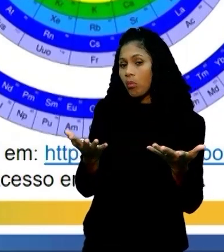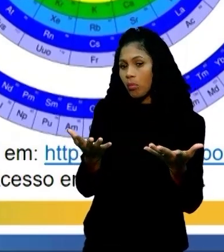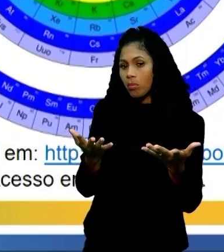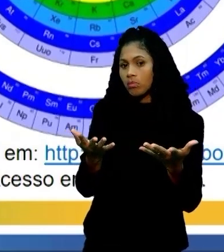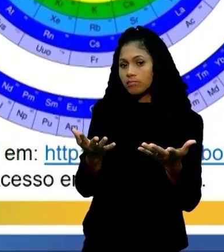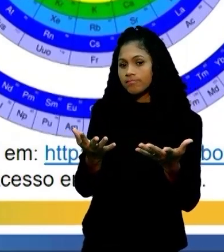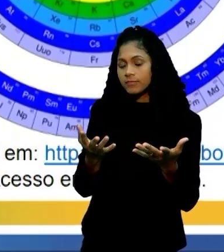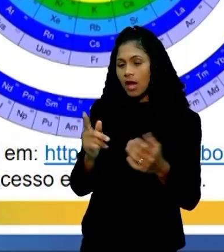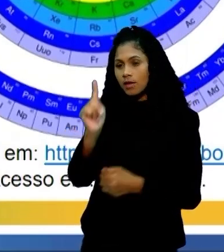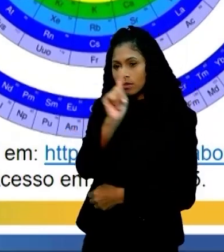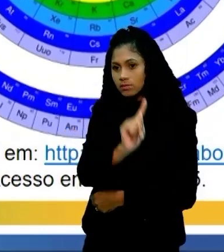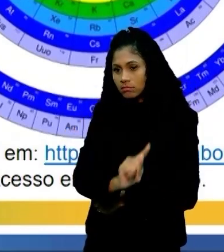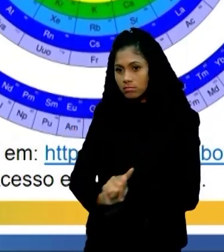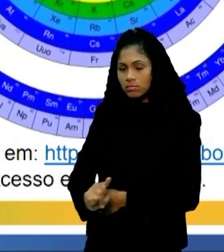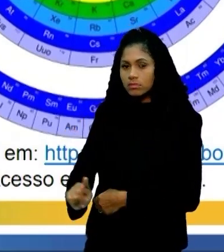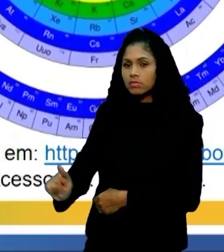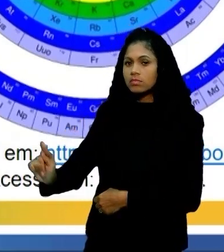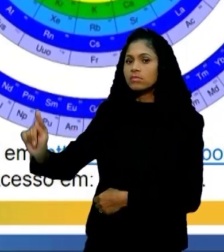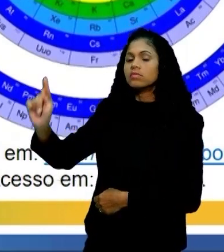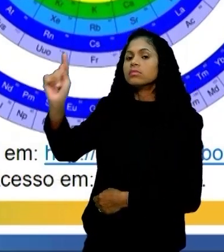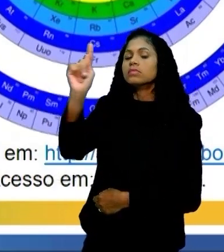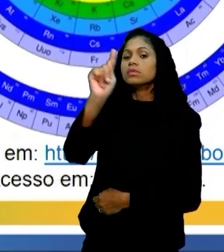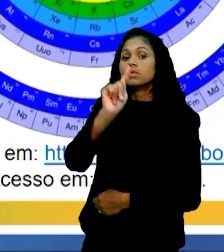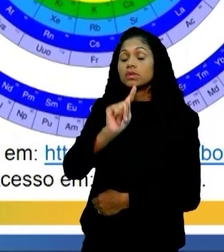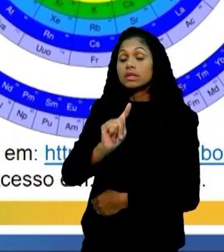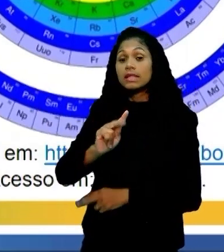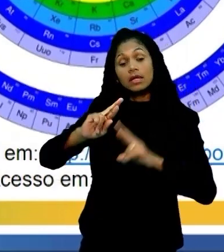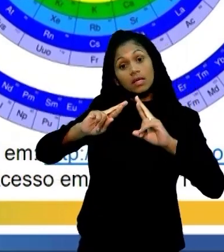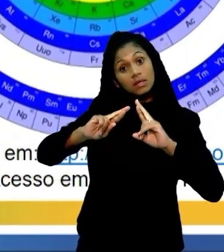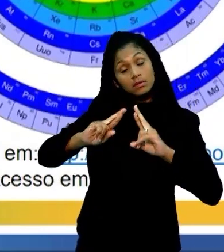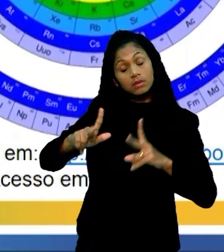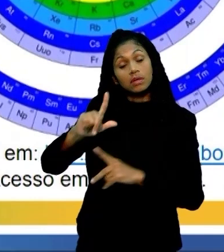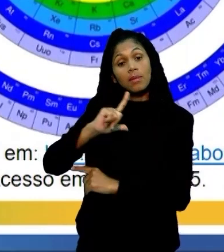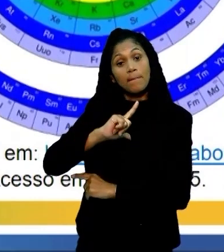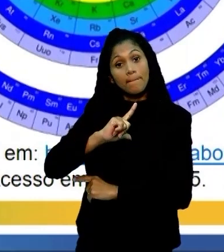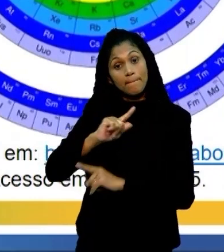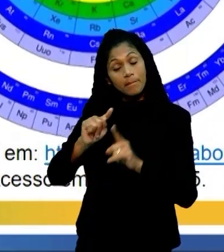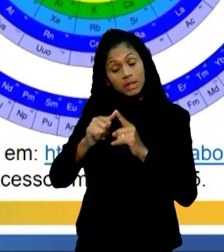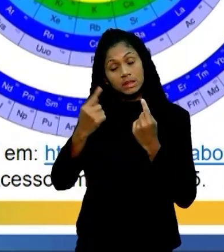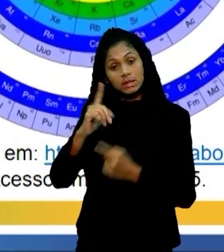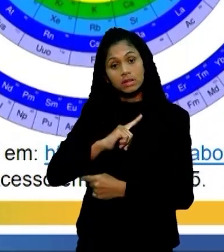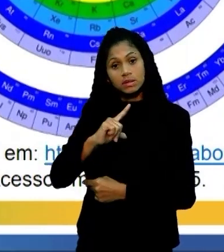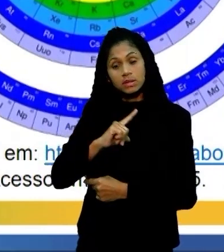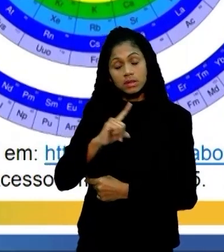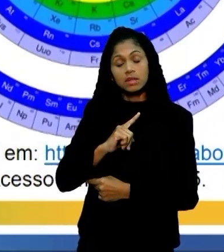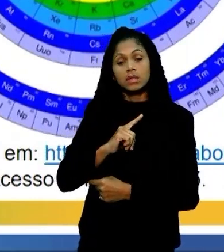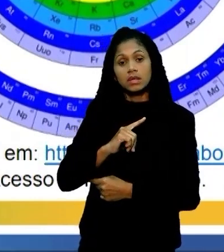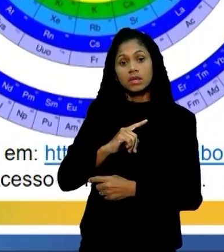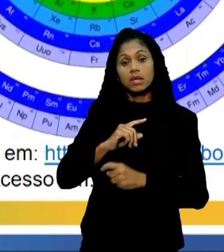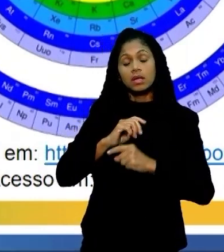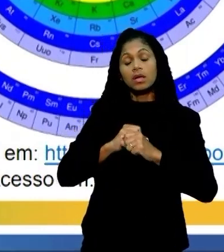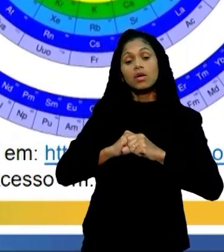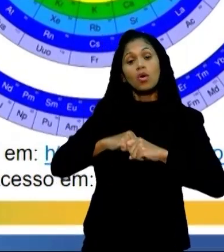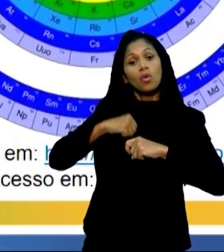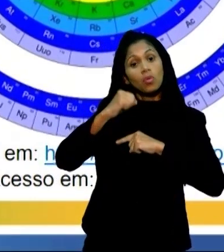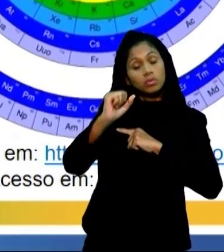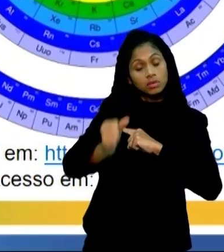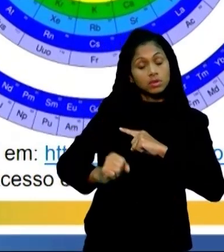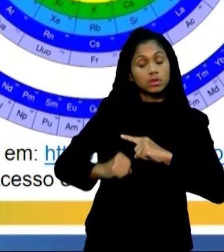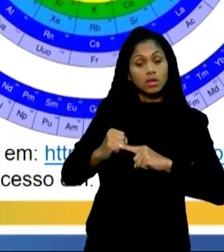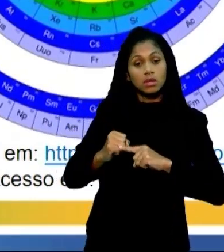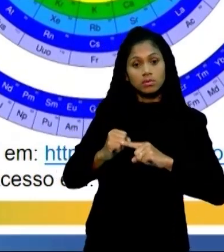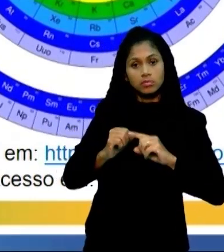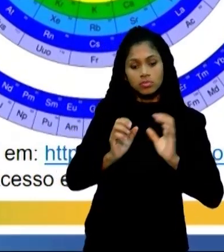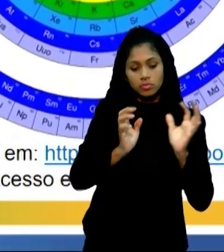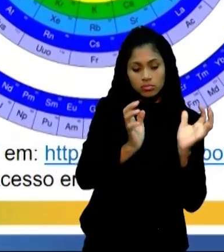assim como a tabela periódica convencional, tem os átomos agrupados em... Então, aí tem uma dica muito importante, ó. Essa